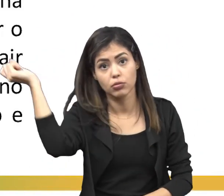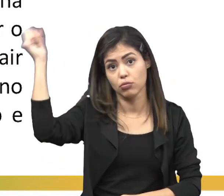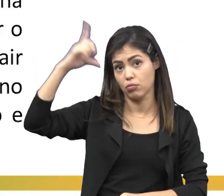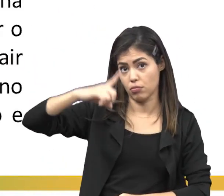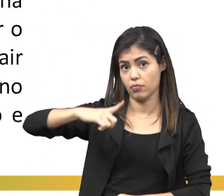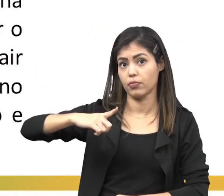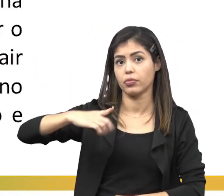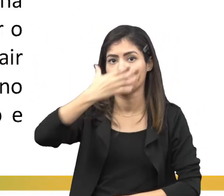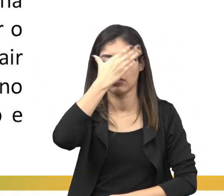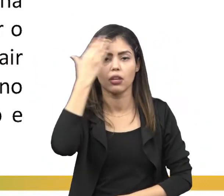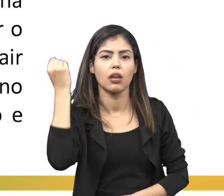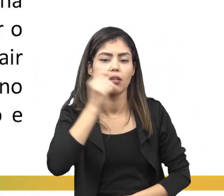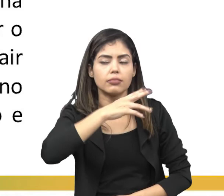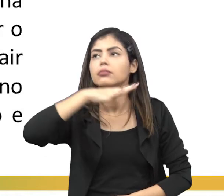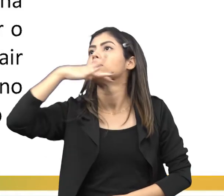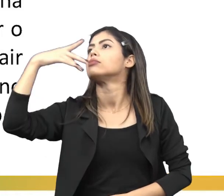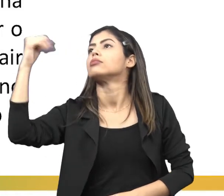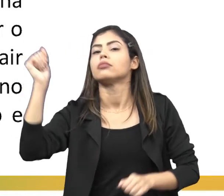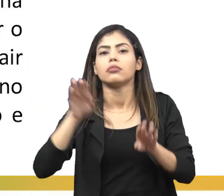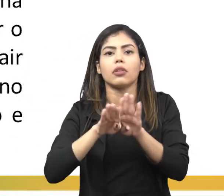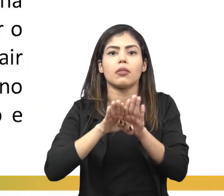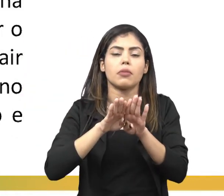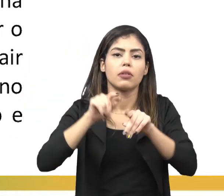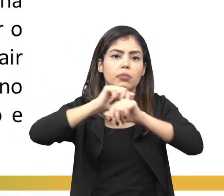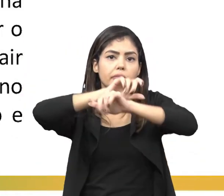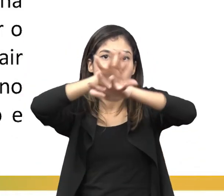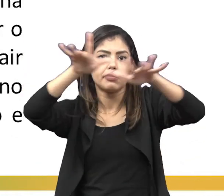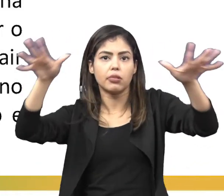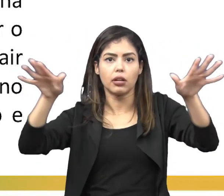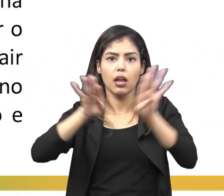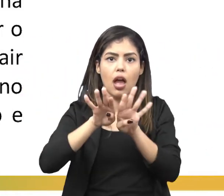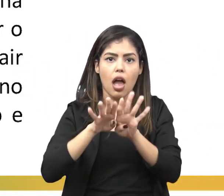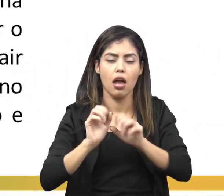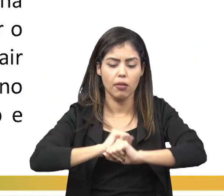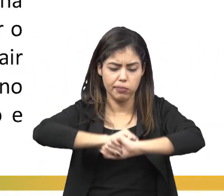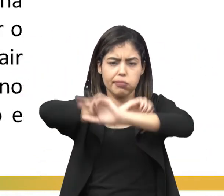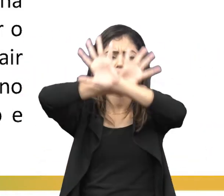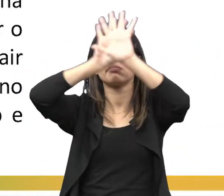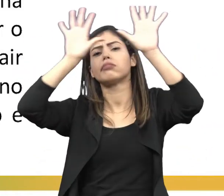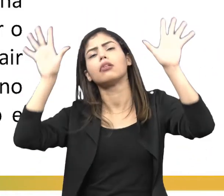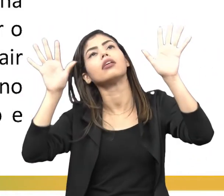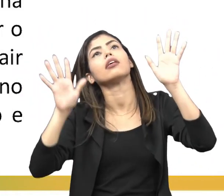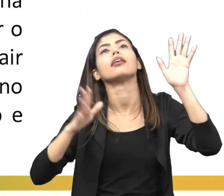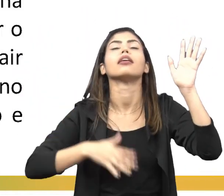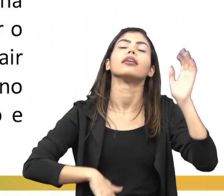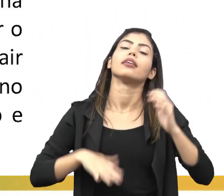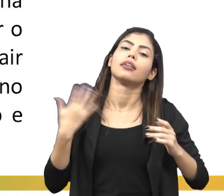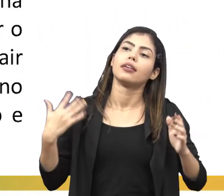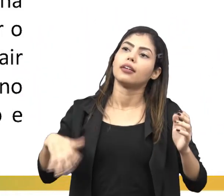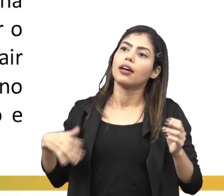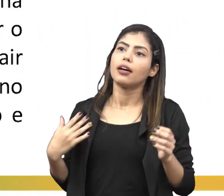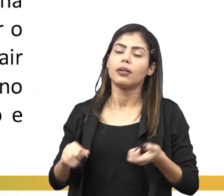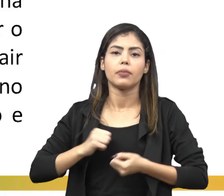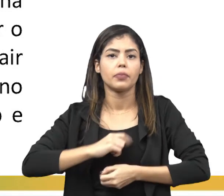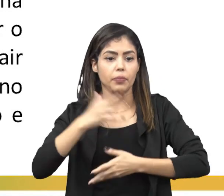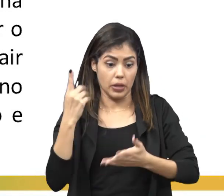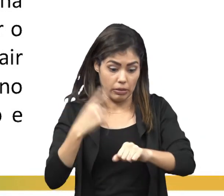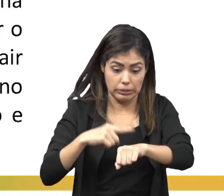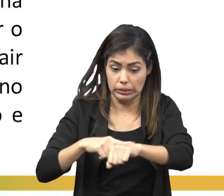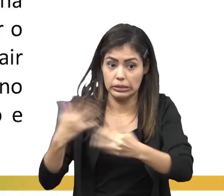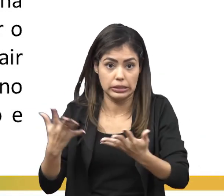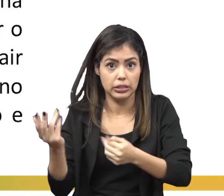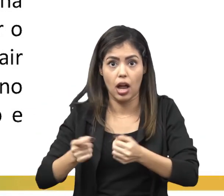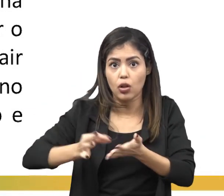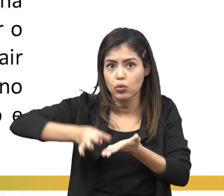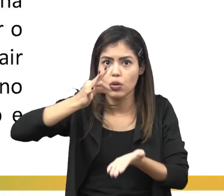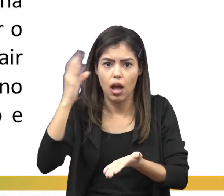sol, esquece o ar, esquece a amplidão, a gente se acostuma a acordar de manhã, sobressaltado, porque está na hora, a